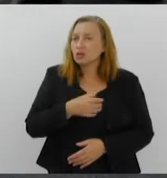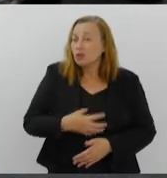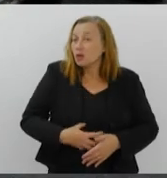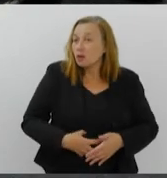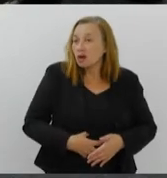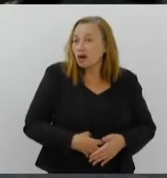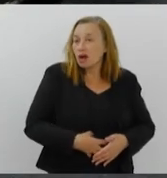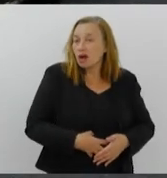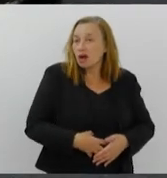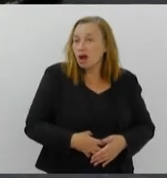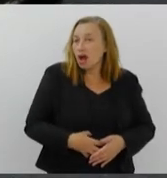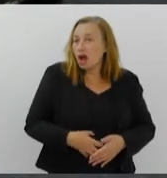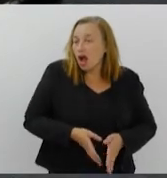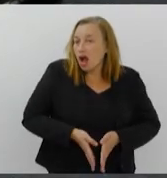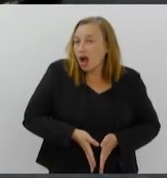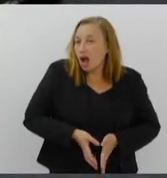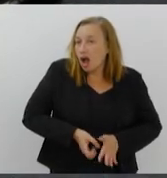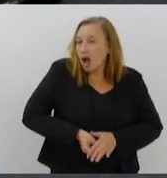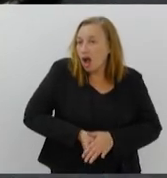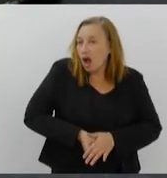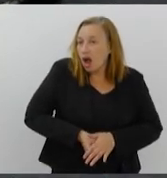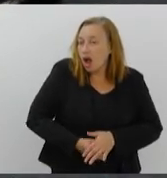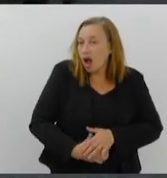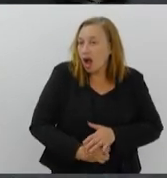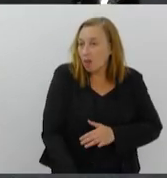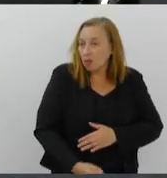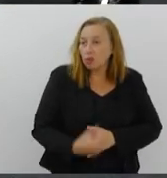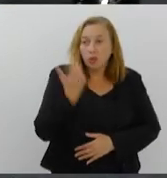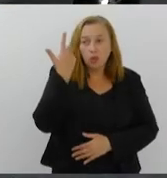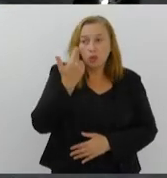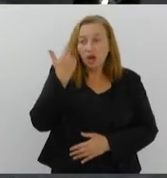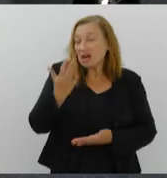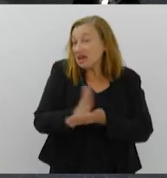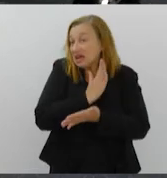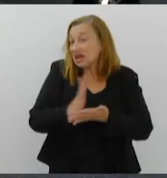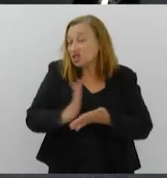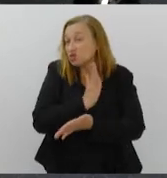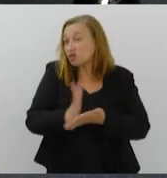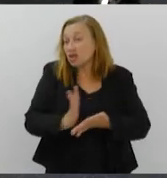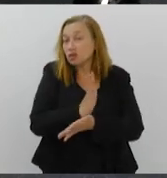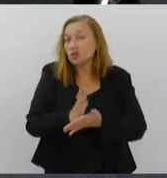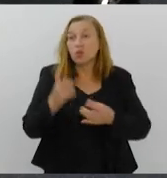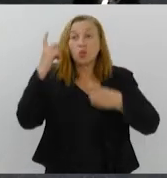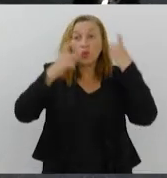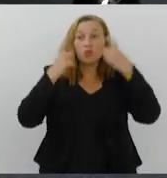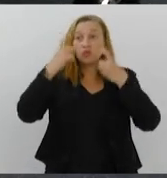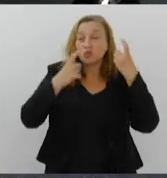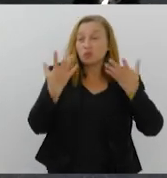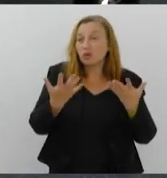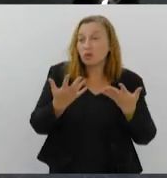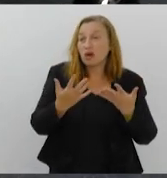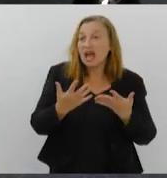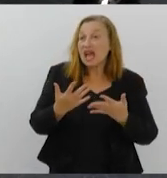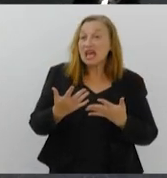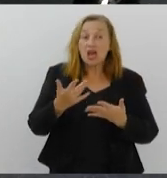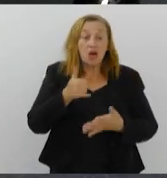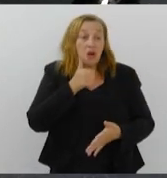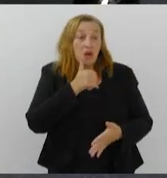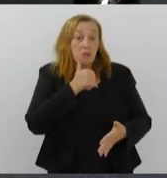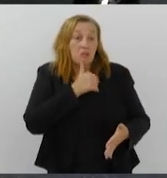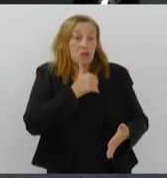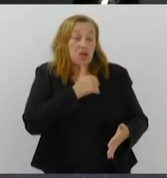espontâneo, senhora presidenta, e que muitas vezes elas foram confundidas como mulheres que